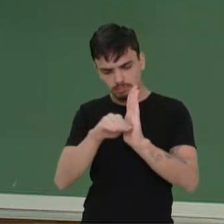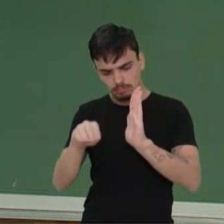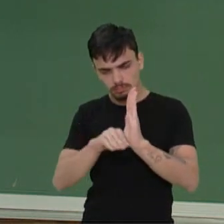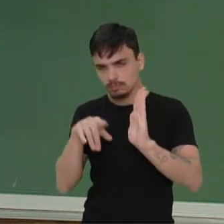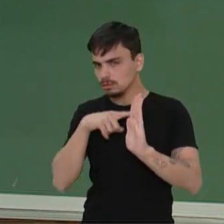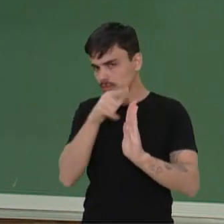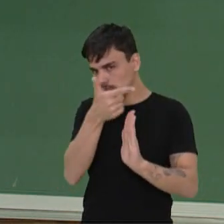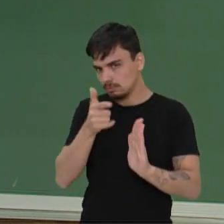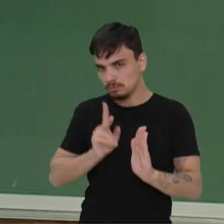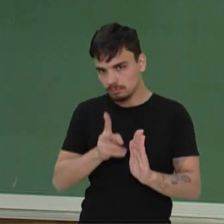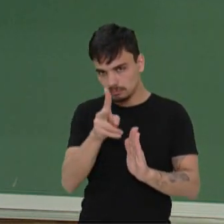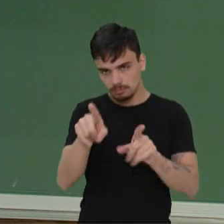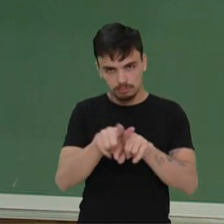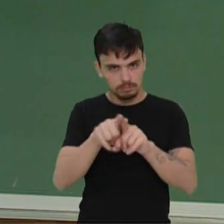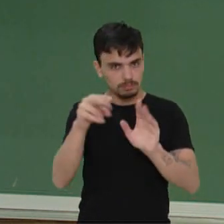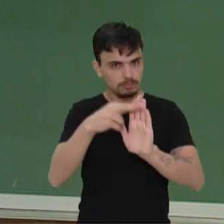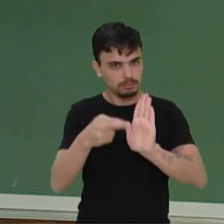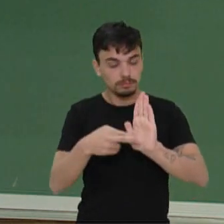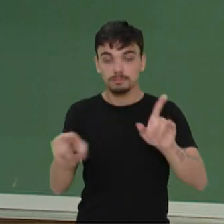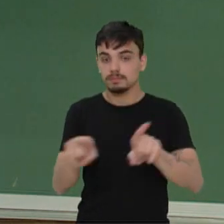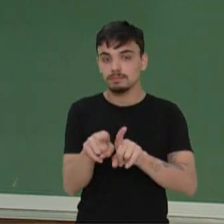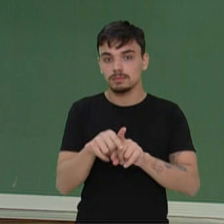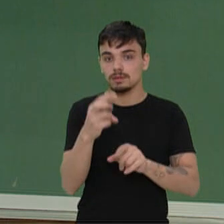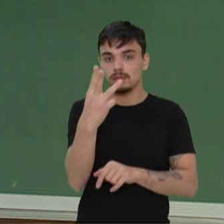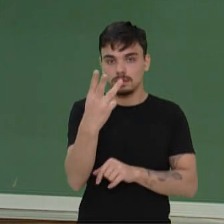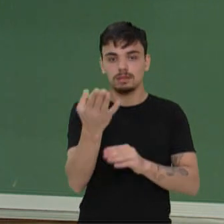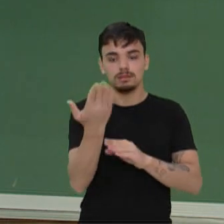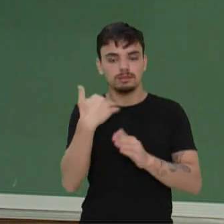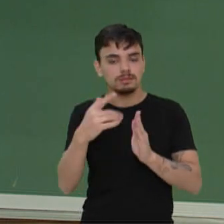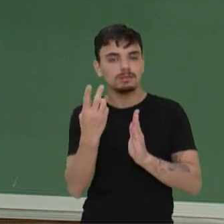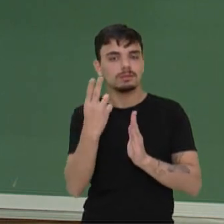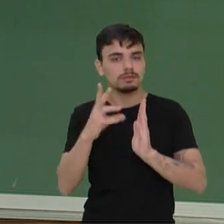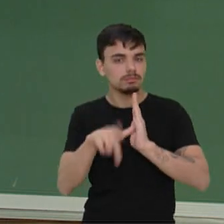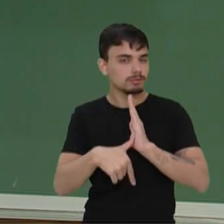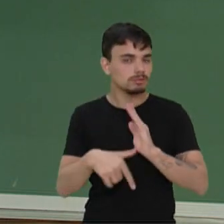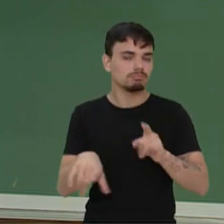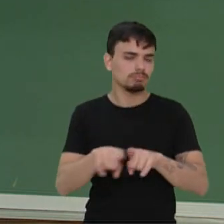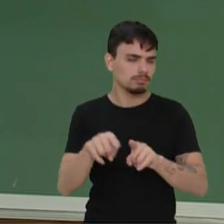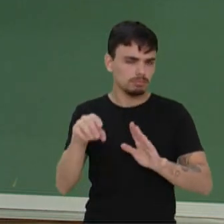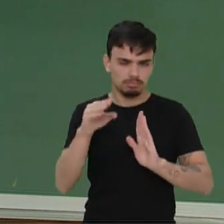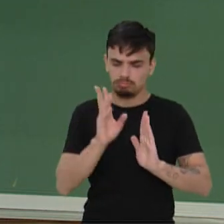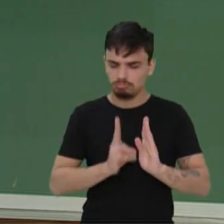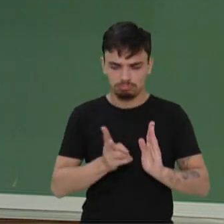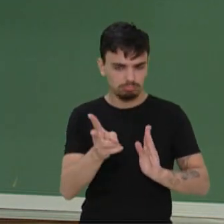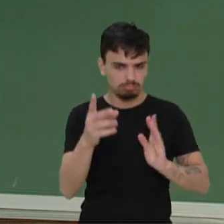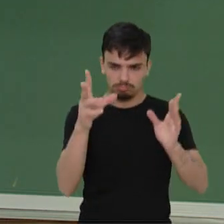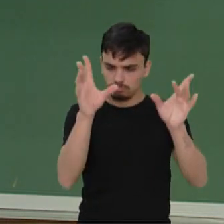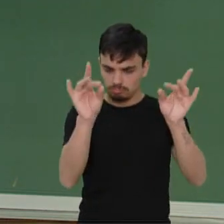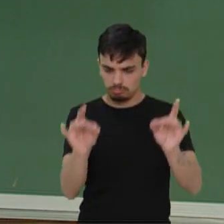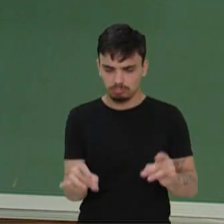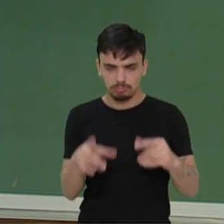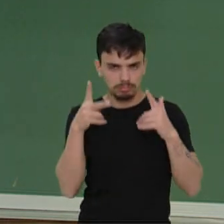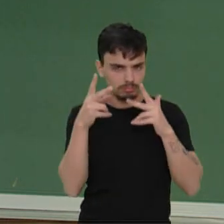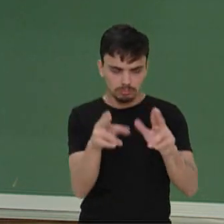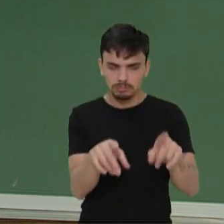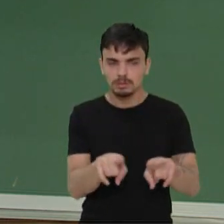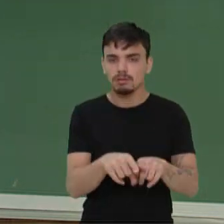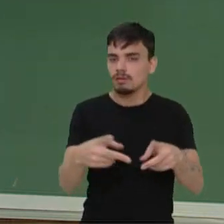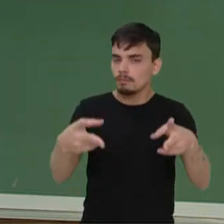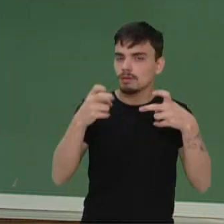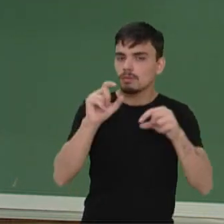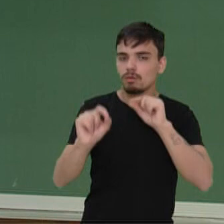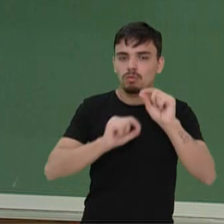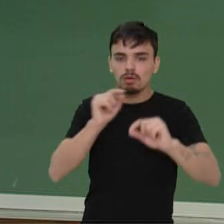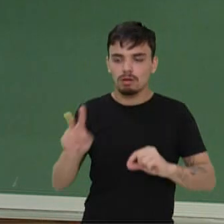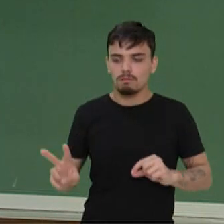seguindo essa regrinha, né? Aí seriam três antes, três depois. Daí quatro antes do x do vértice, quatro depois, né? E você vai perceber que esses